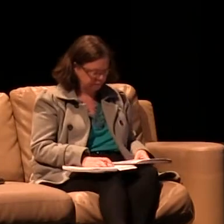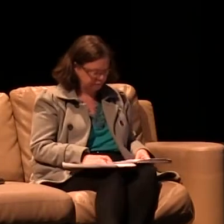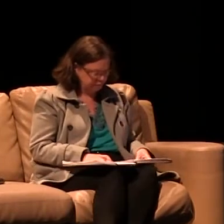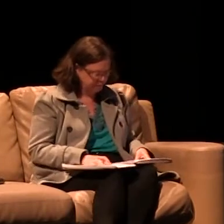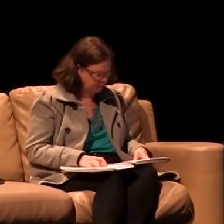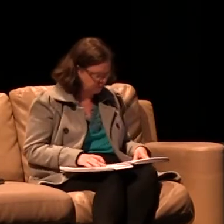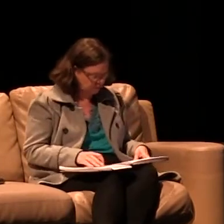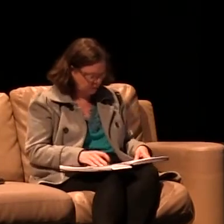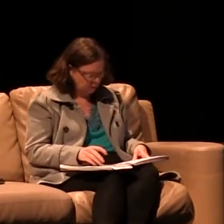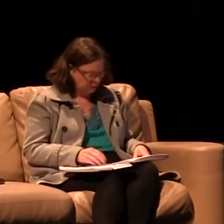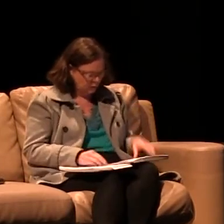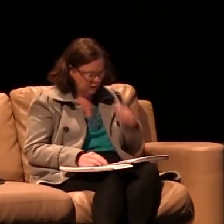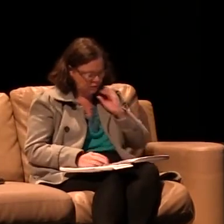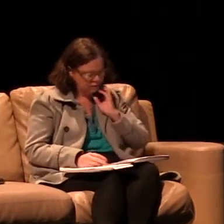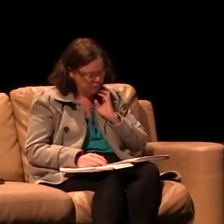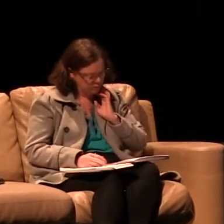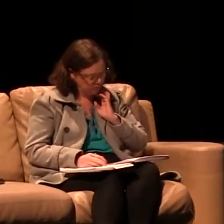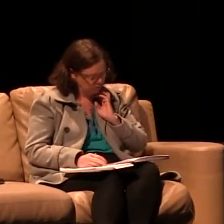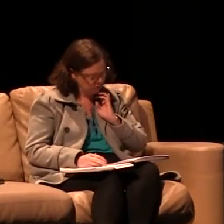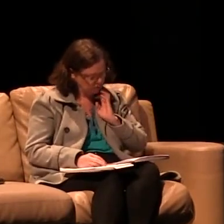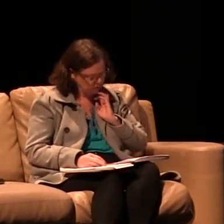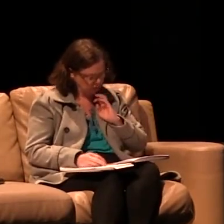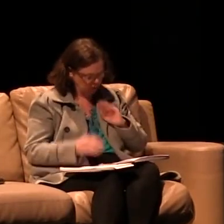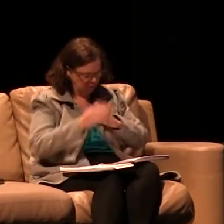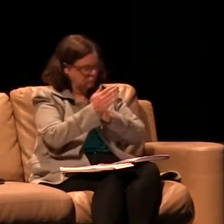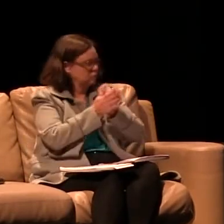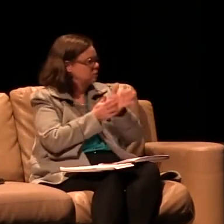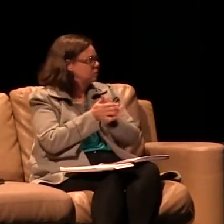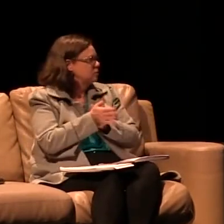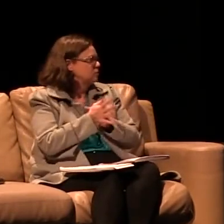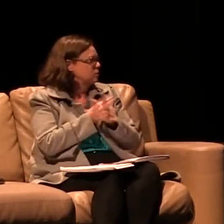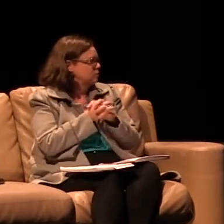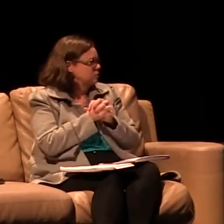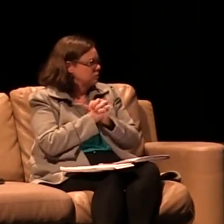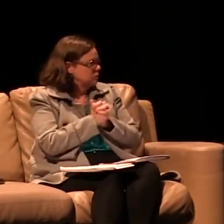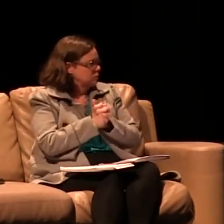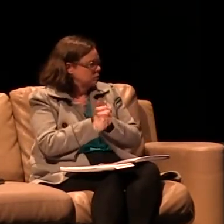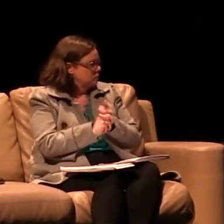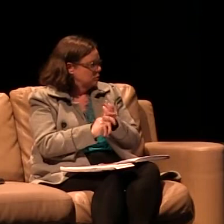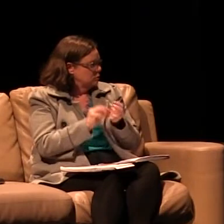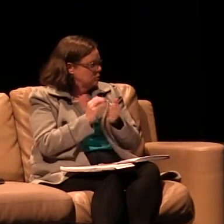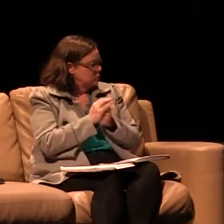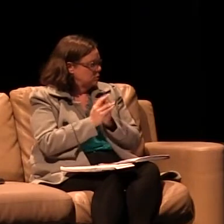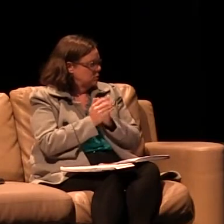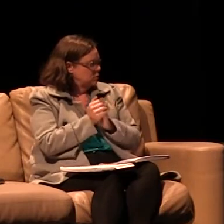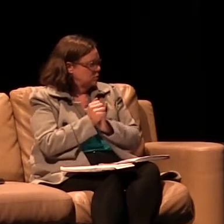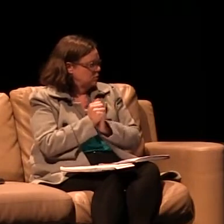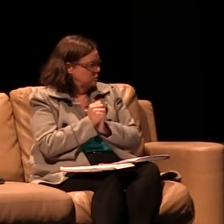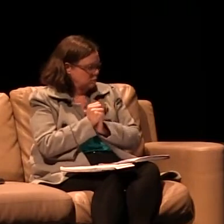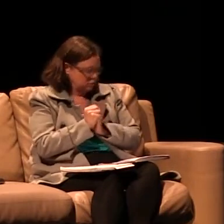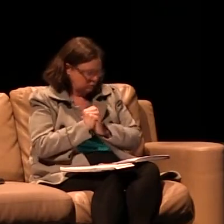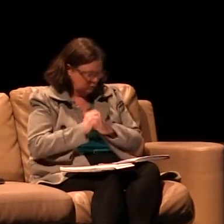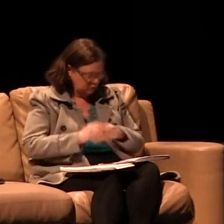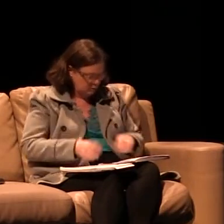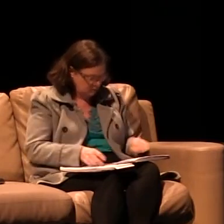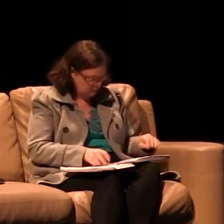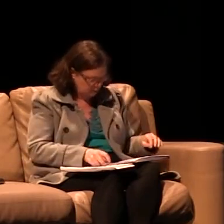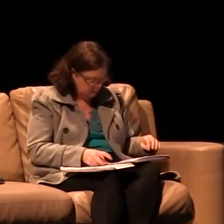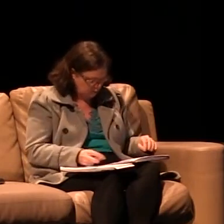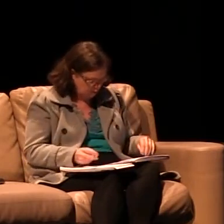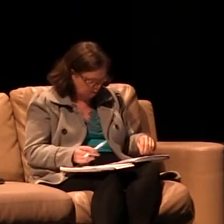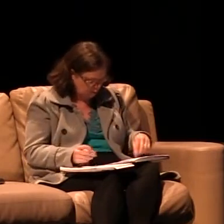o que prega é a ação. E as ações são as que dão o ser ao